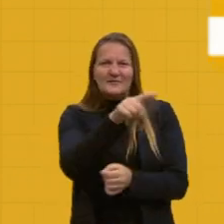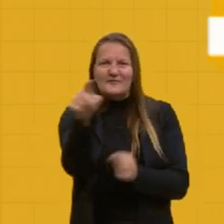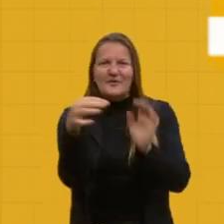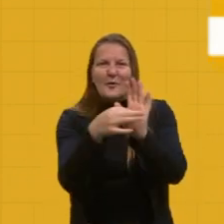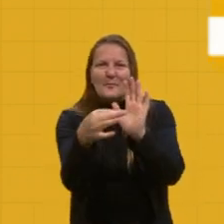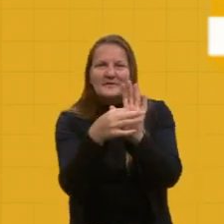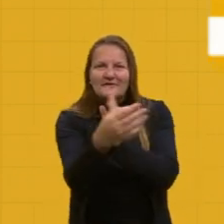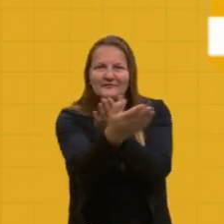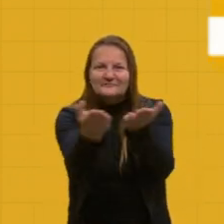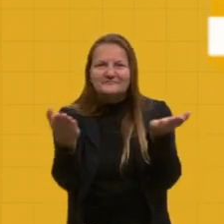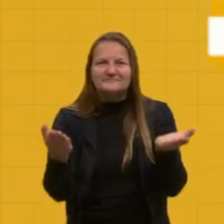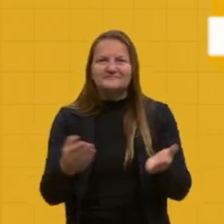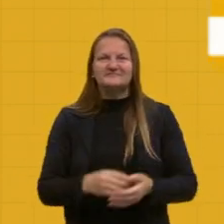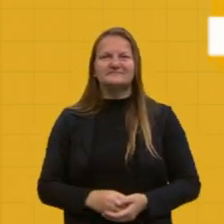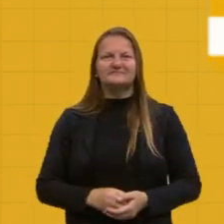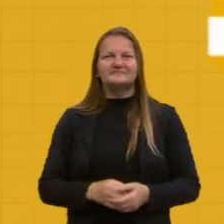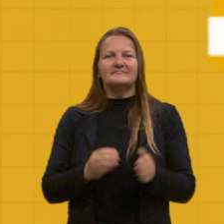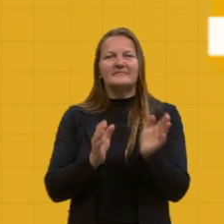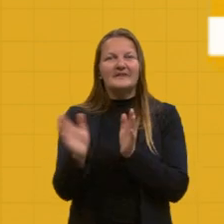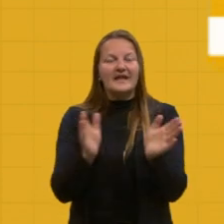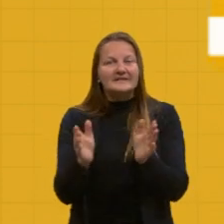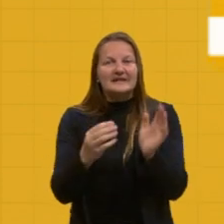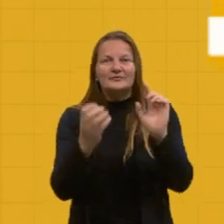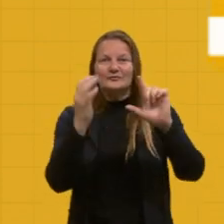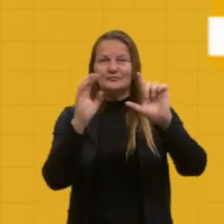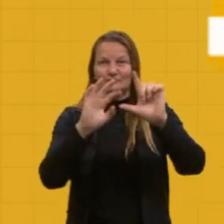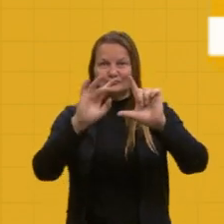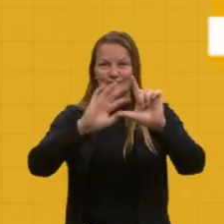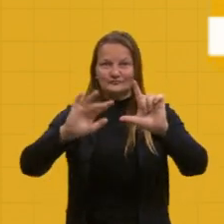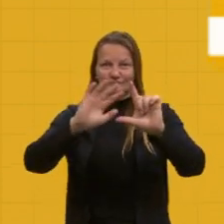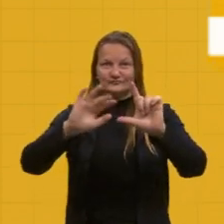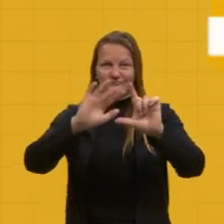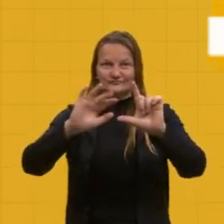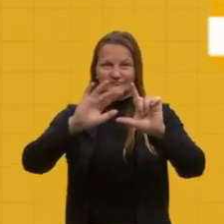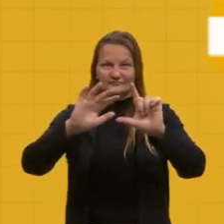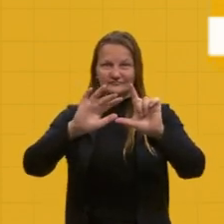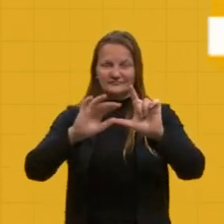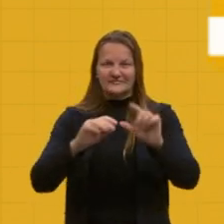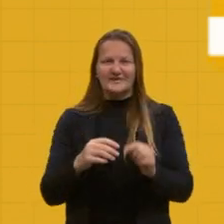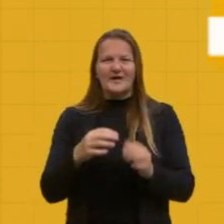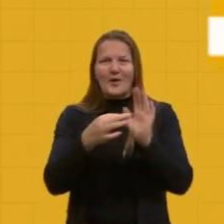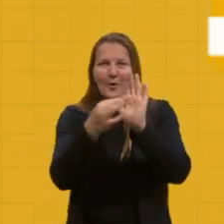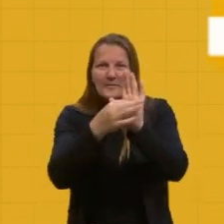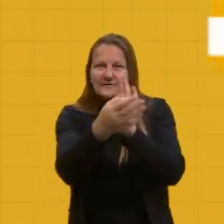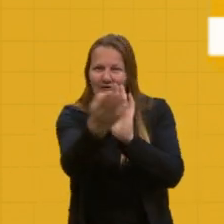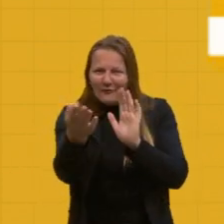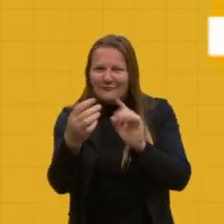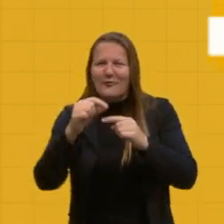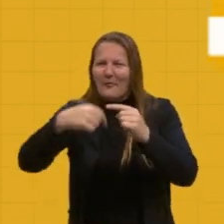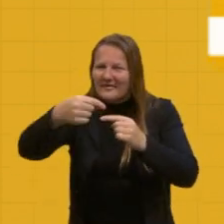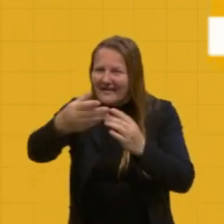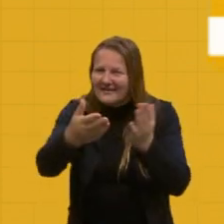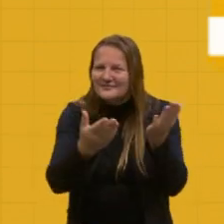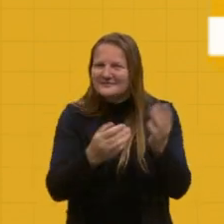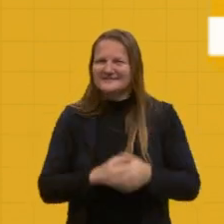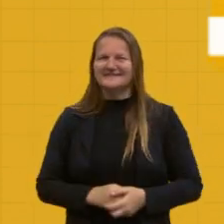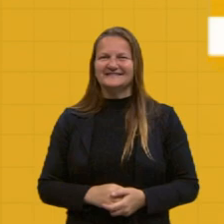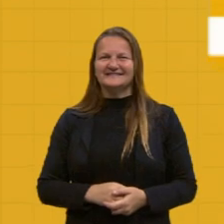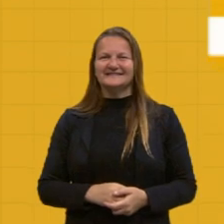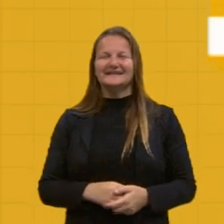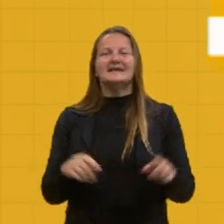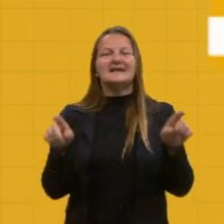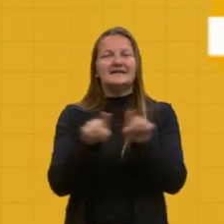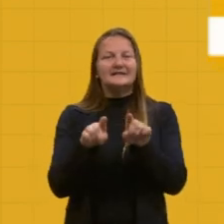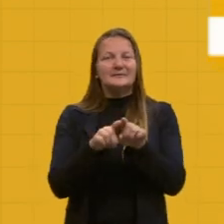opinião de vocês então acessem o QR Code que está disponível aí e deixem lá o comentário de vocês e também Gente